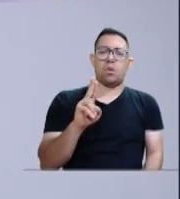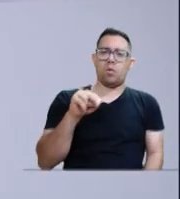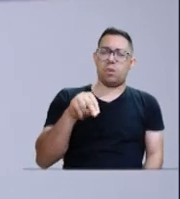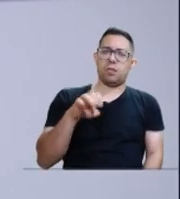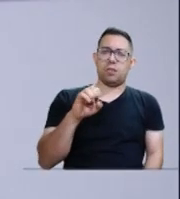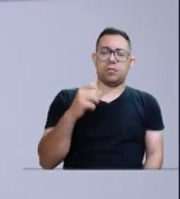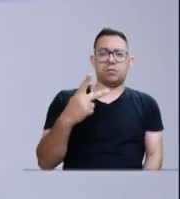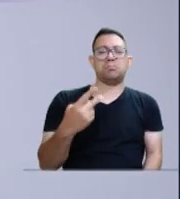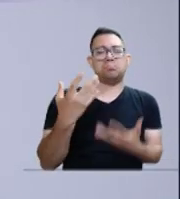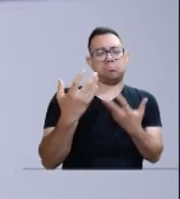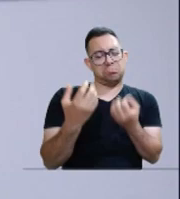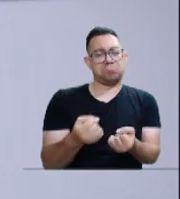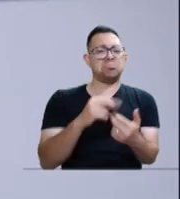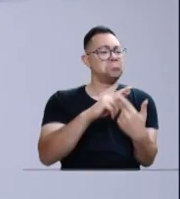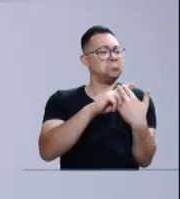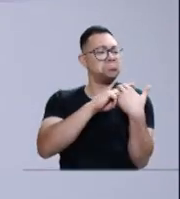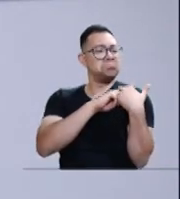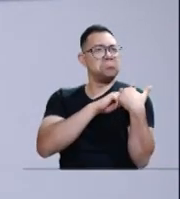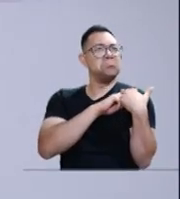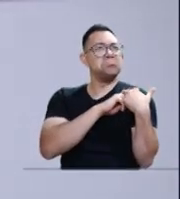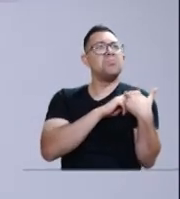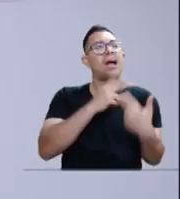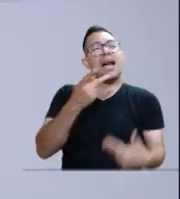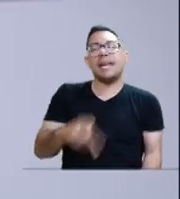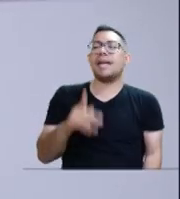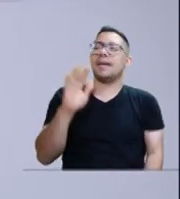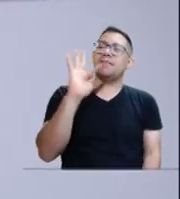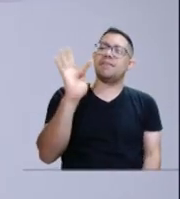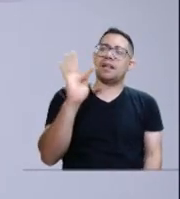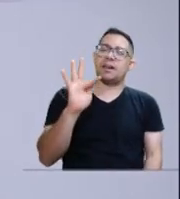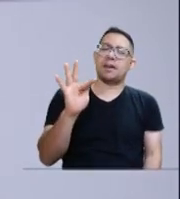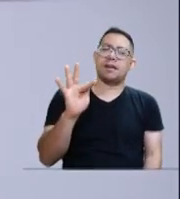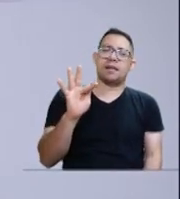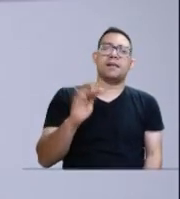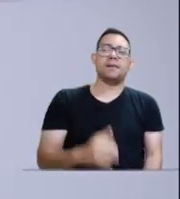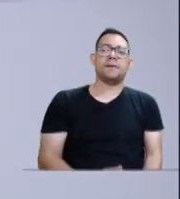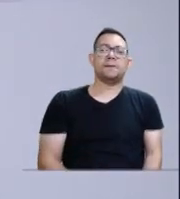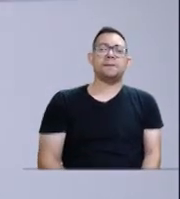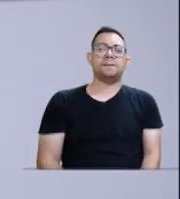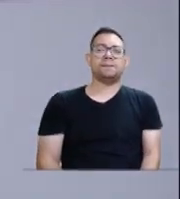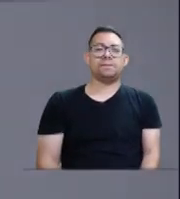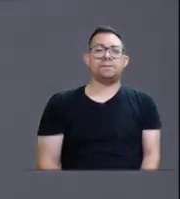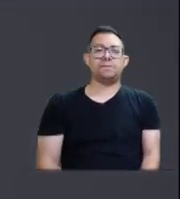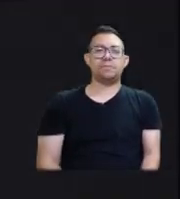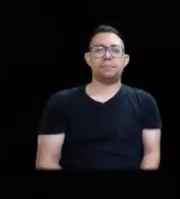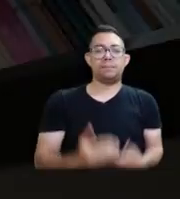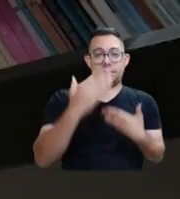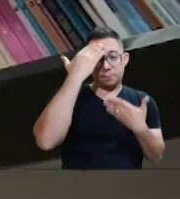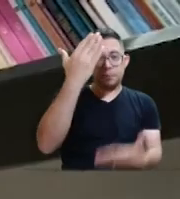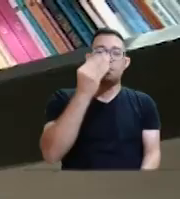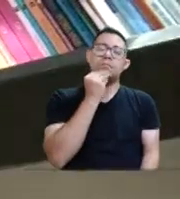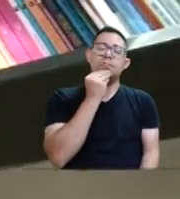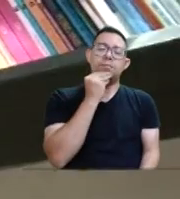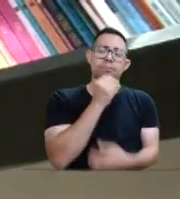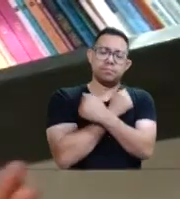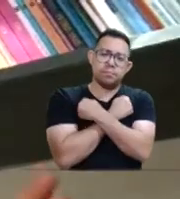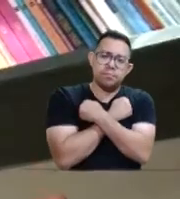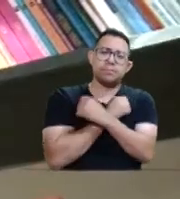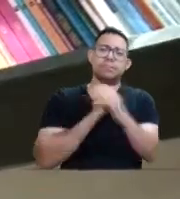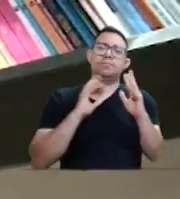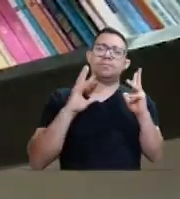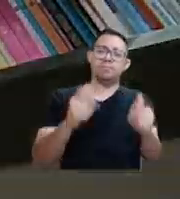a universidade assumir esse papel numa cidade onde isso tem sido desprezado. Agradeço a oportunidade aqui